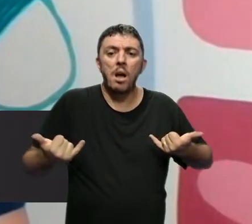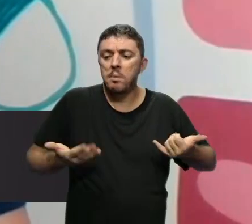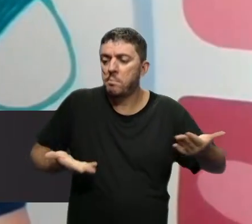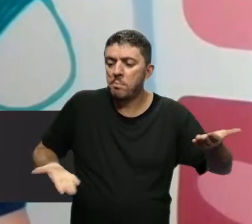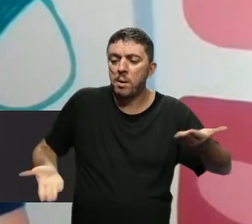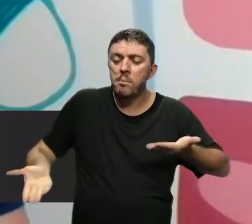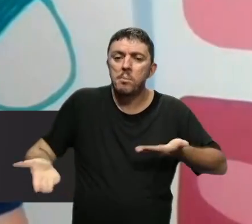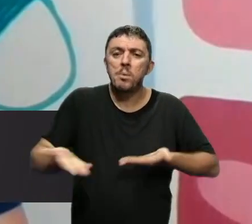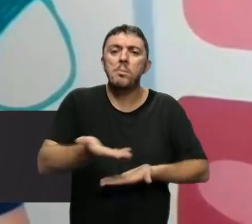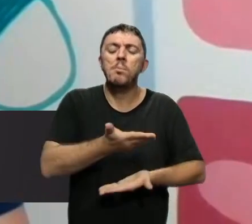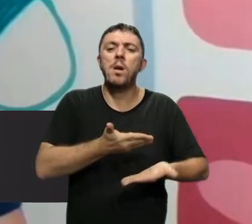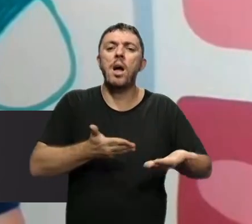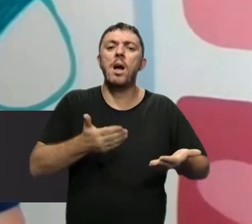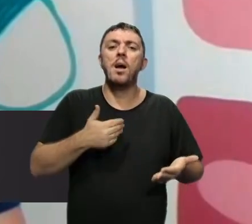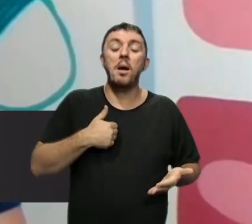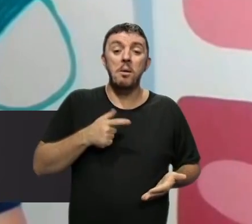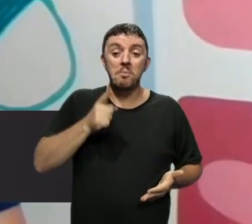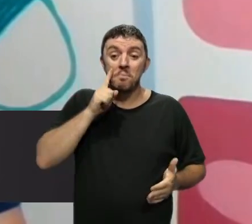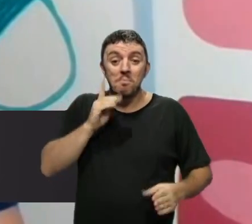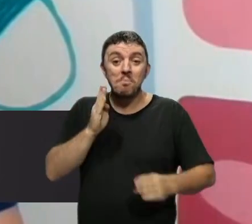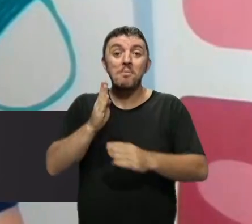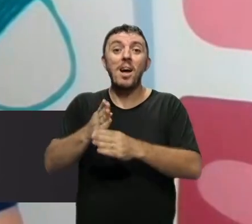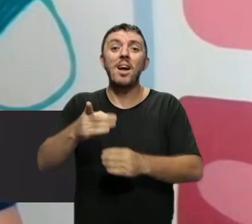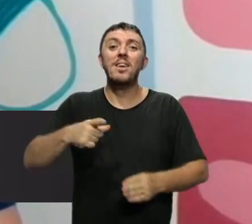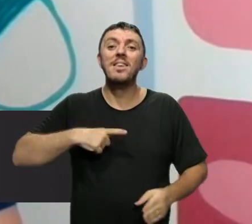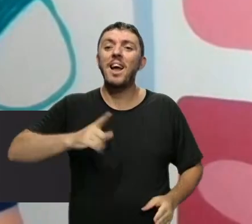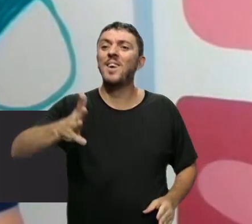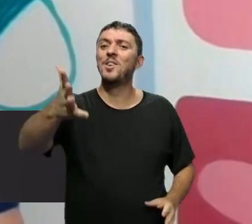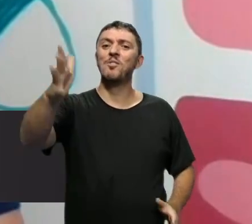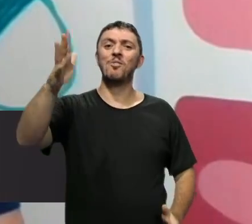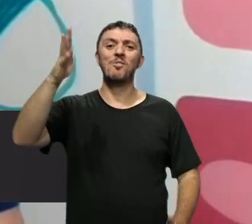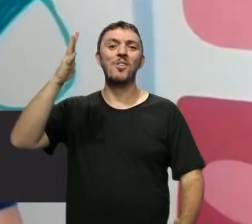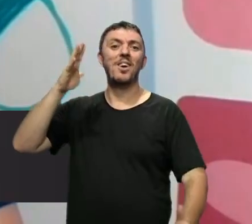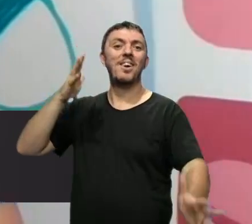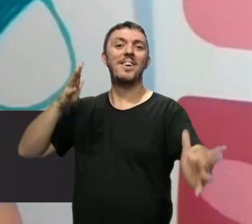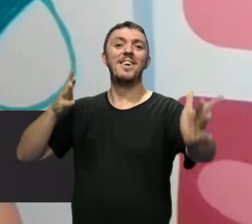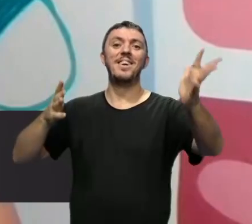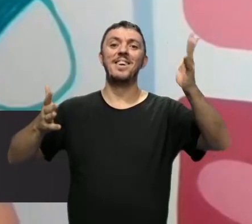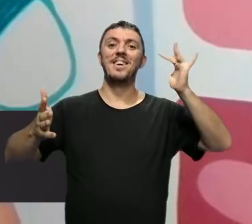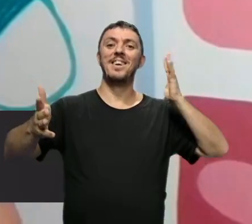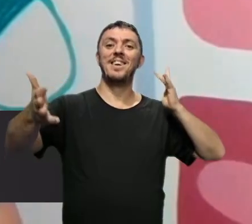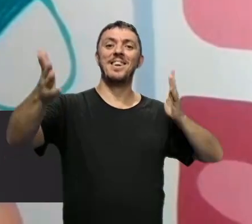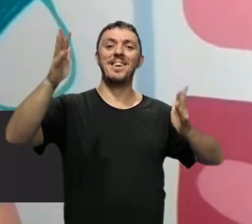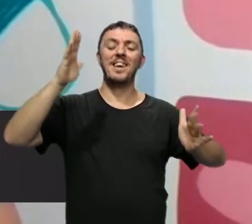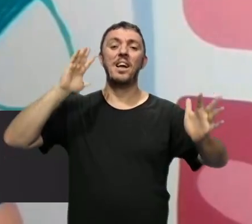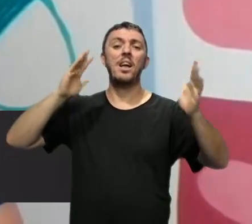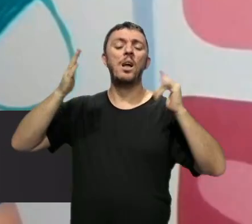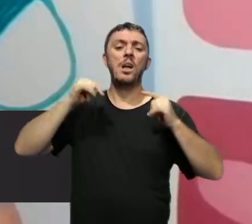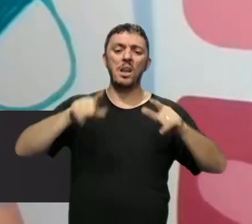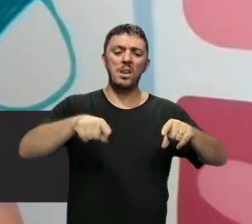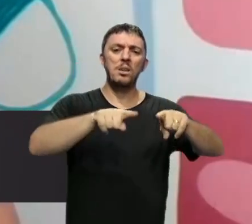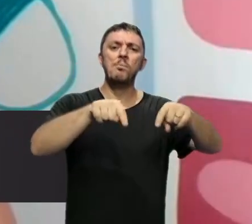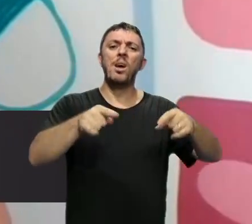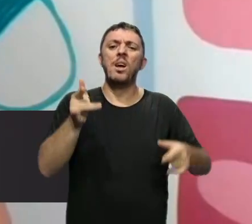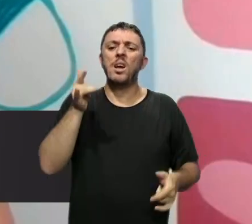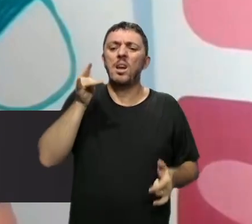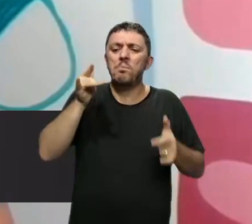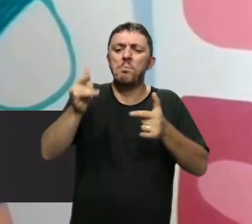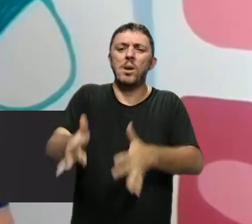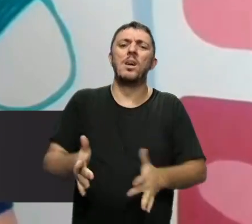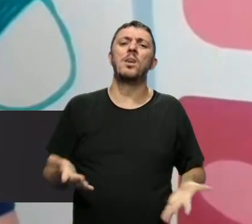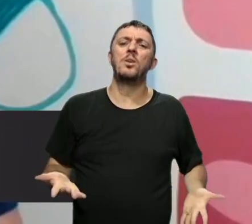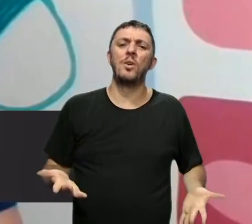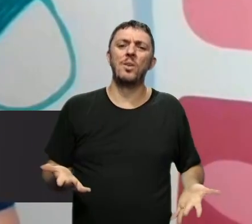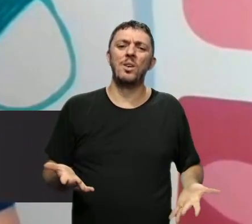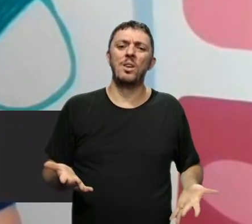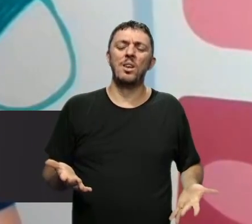E a gente consegue achar uma floresta num espaço que era abandonado na escola, que eu tive que recolher lixo no